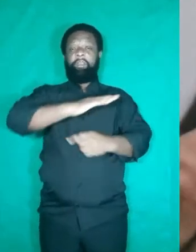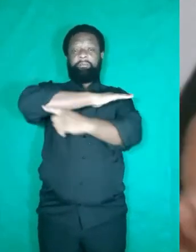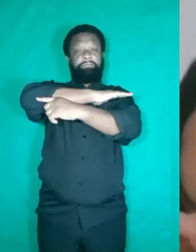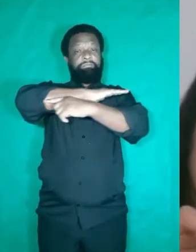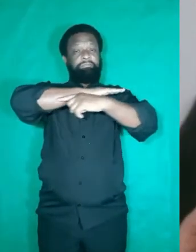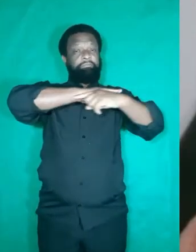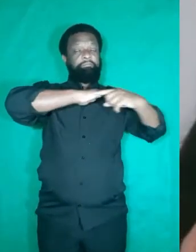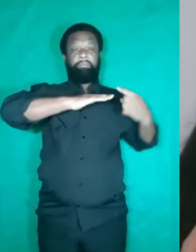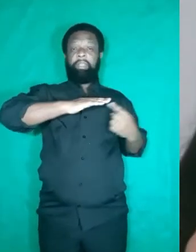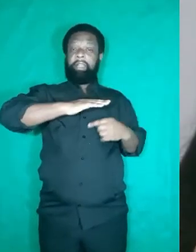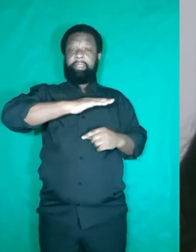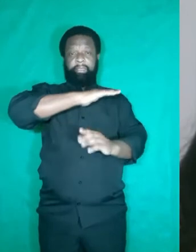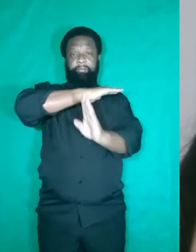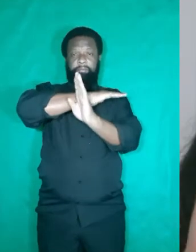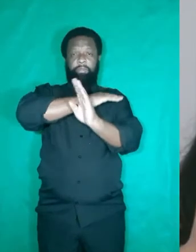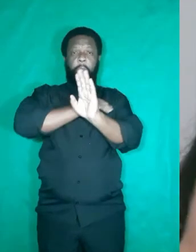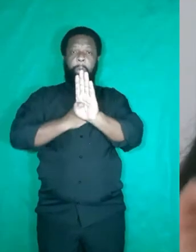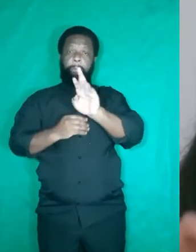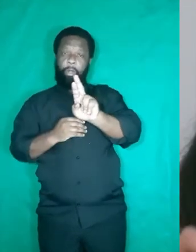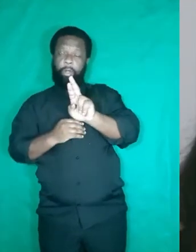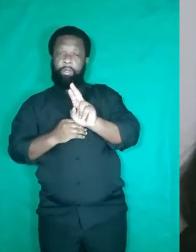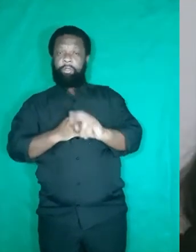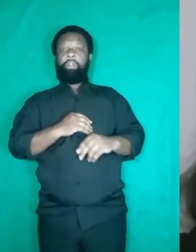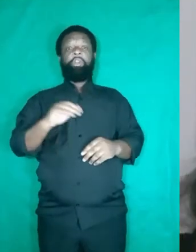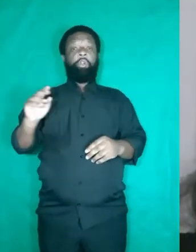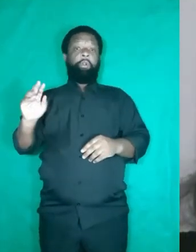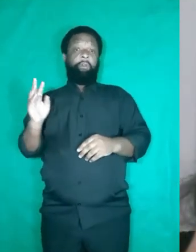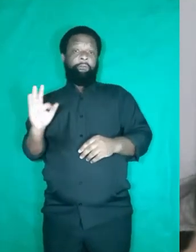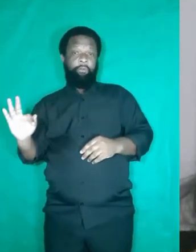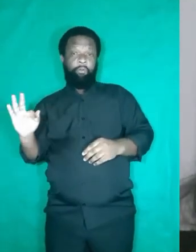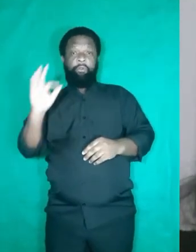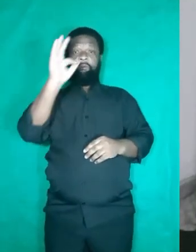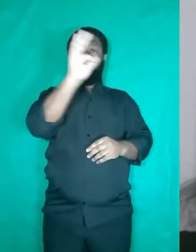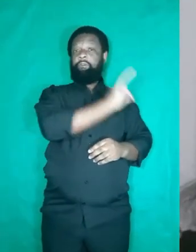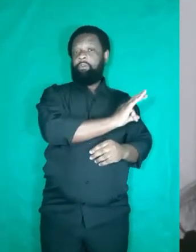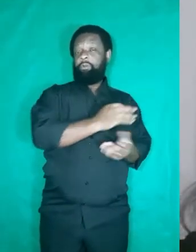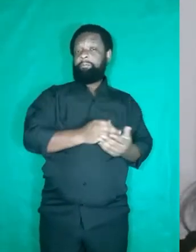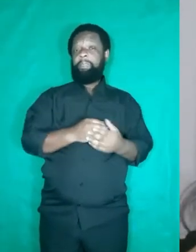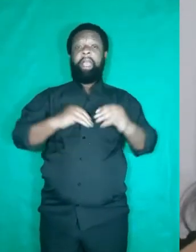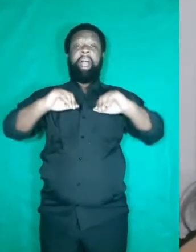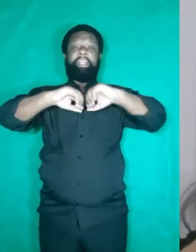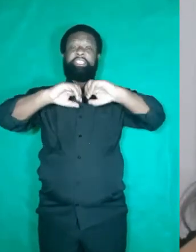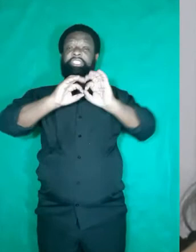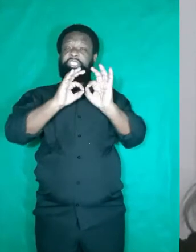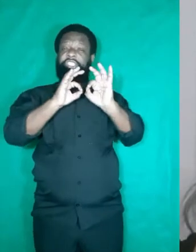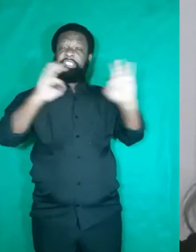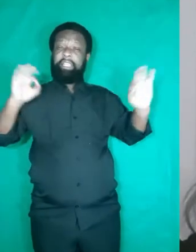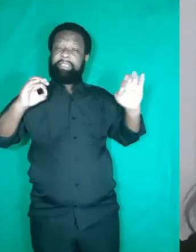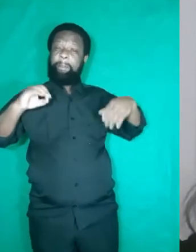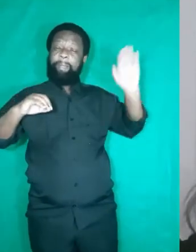Plano. Aqui eu tenho o boro no meio, flúor, flúor, flúor. A maior distância possível entre